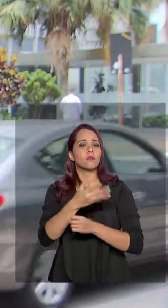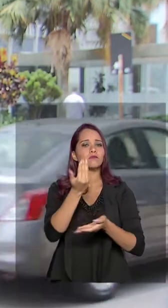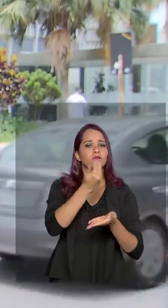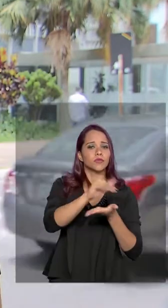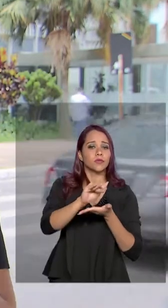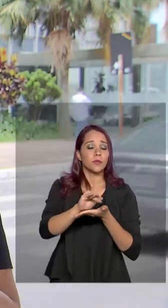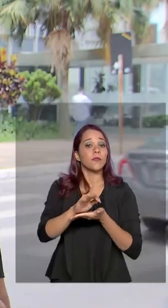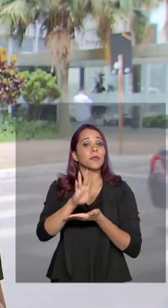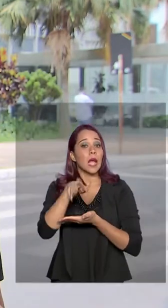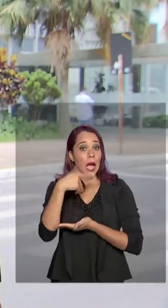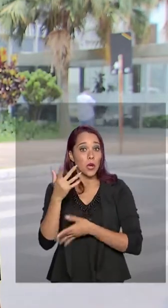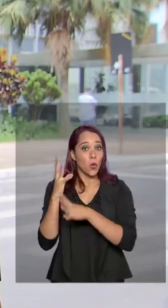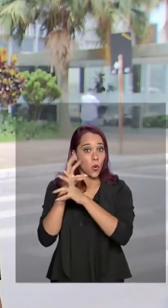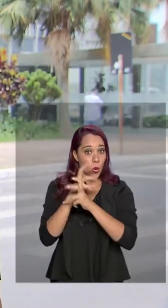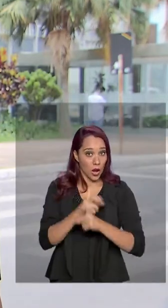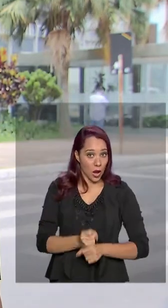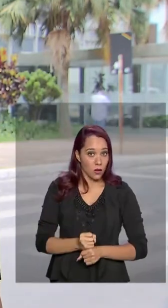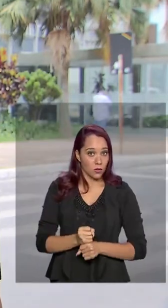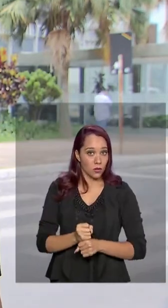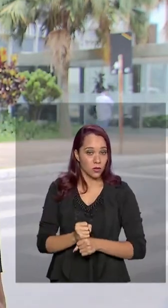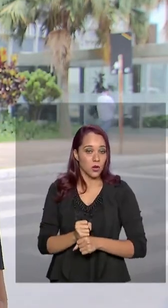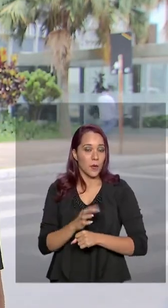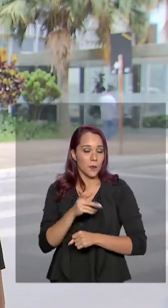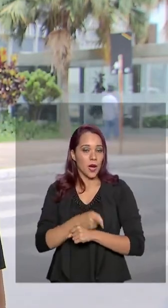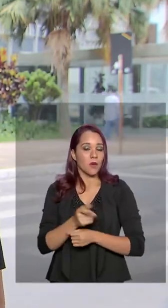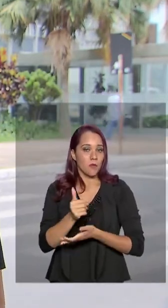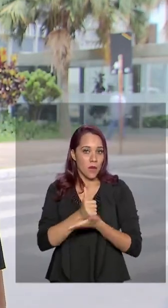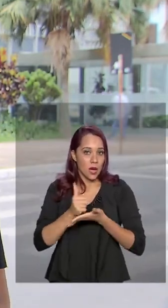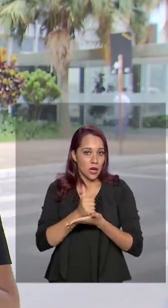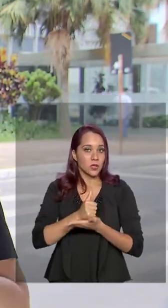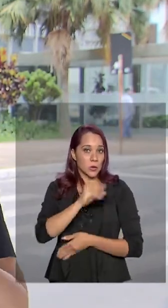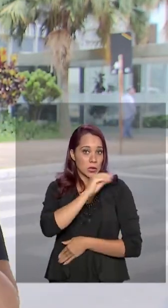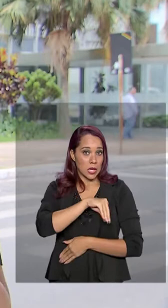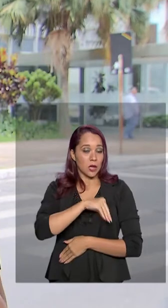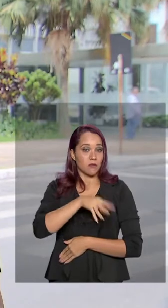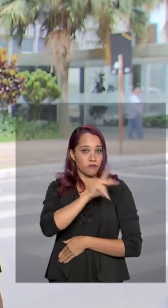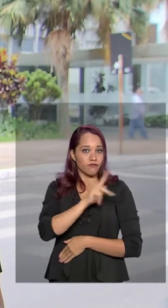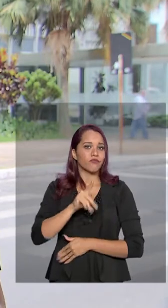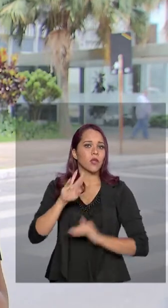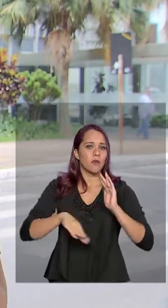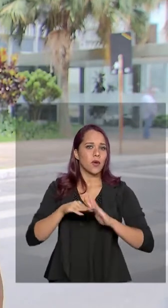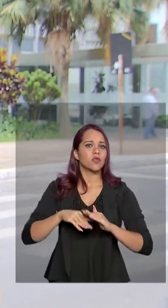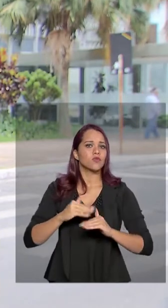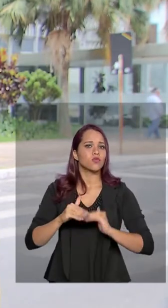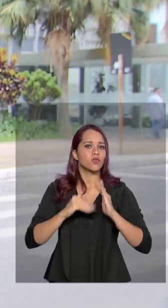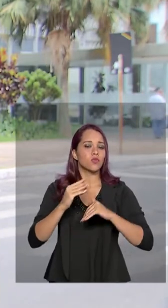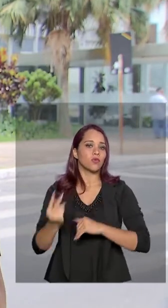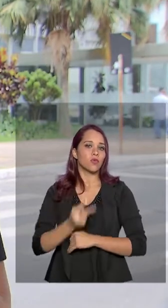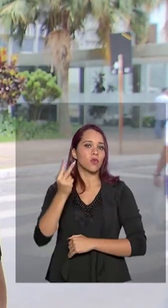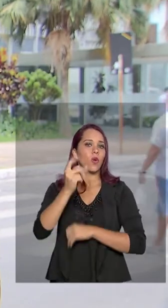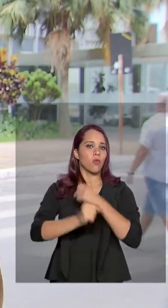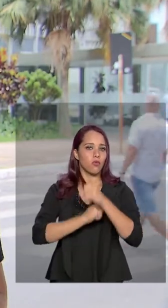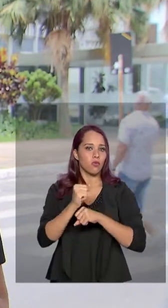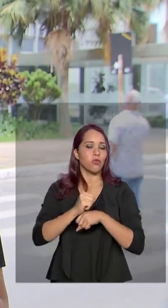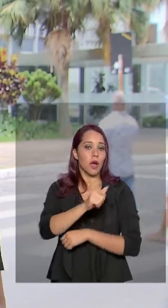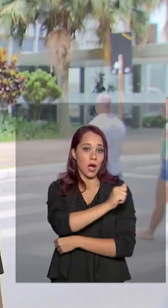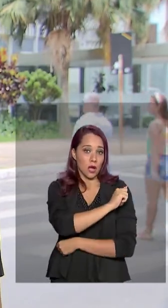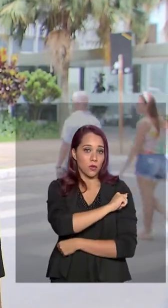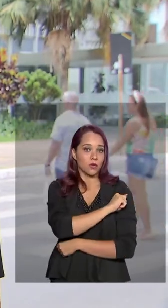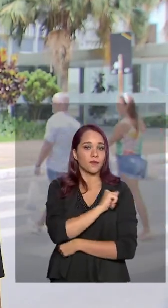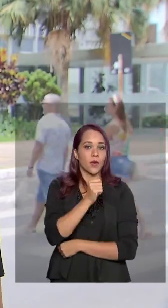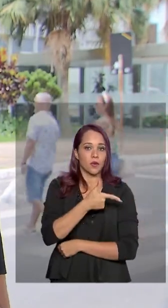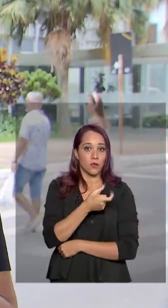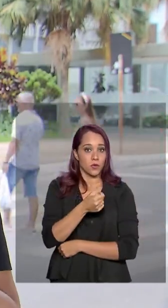cálculo para o reajuste do piso dos professores é feito de acordo com o crescimento do valor anual por aluno. Para